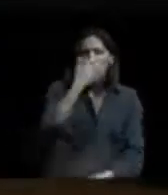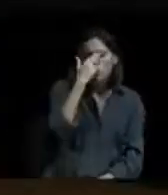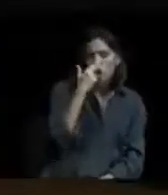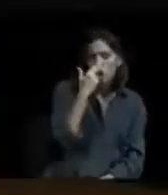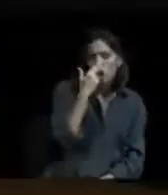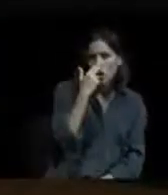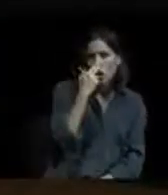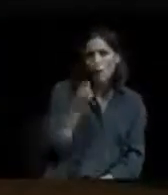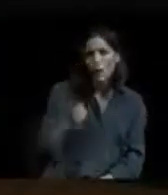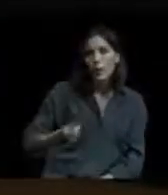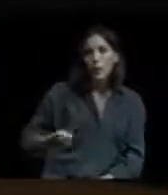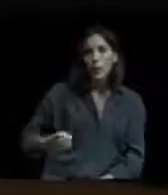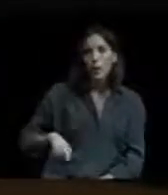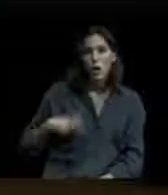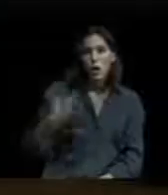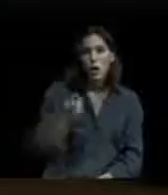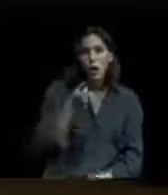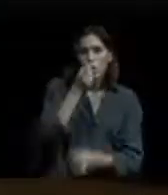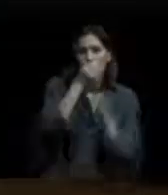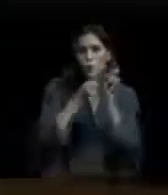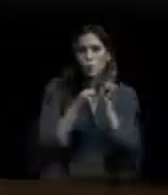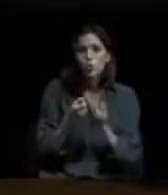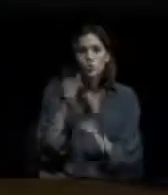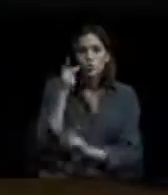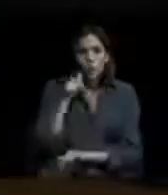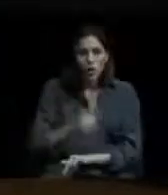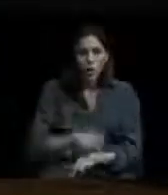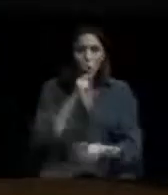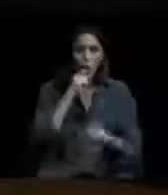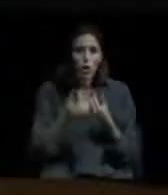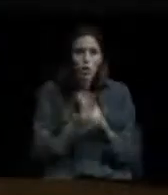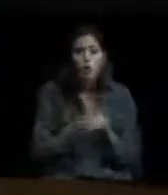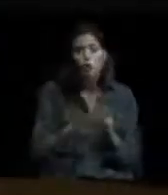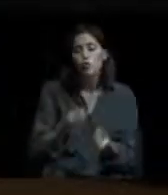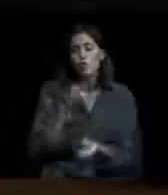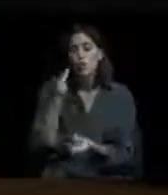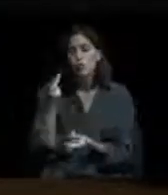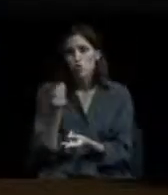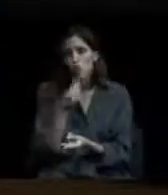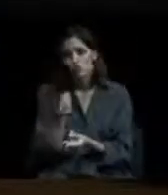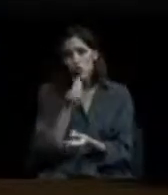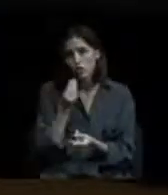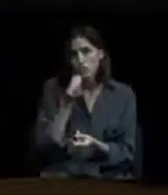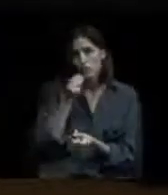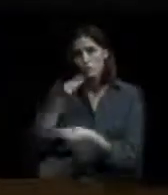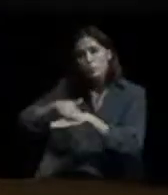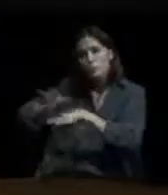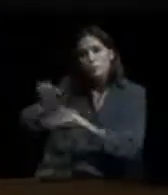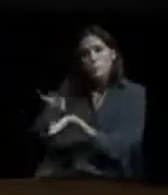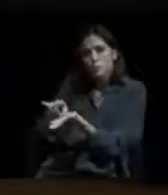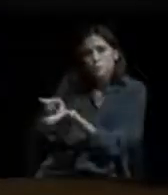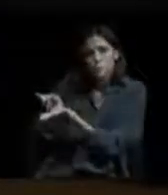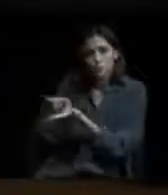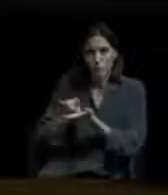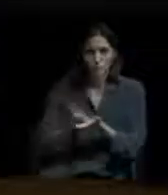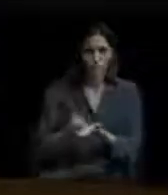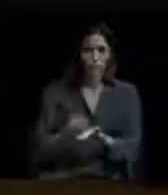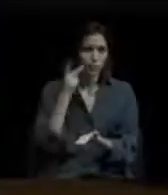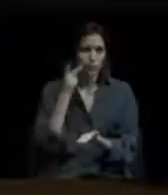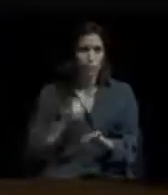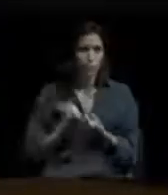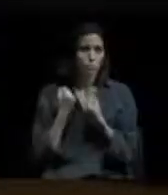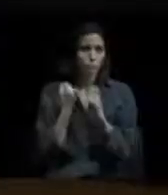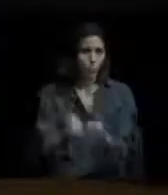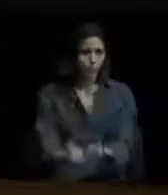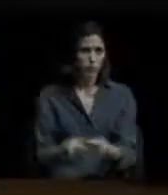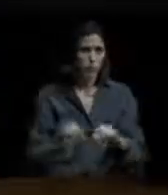cidade endinheirada continuam a expulsar a população, quer sejam idosos ou jovens, que ali pretendiam continuar a viver. A que se destinavam